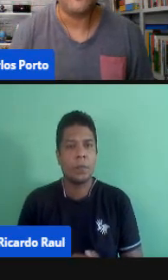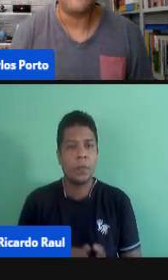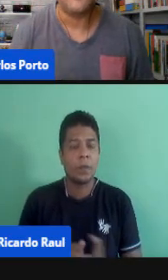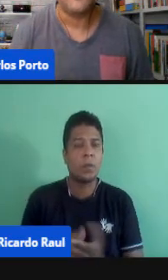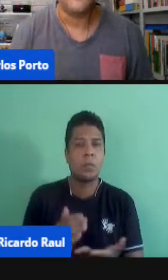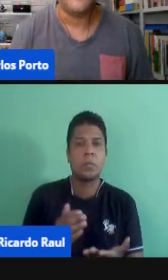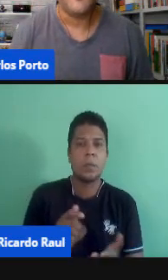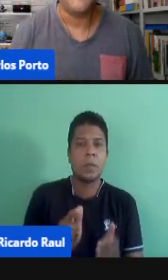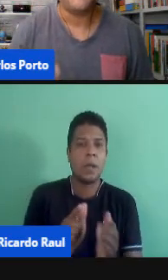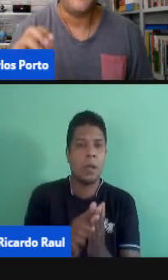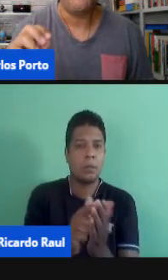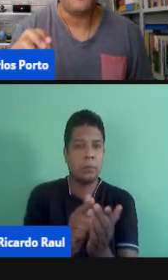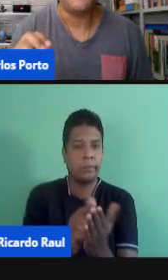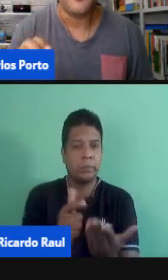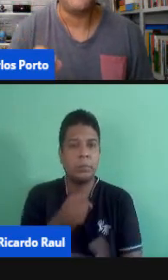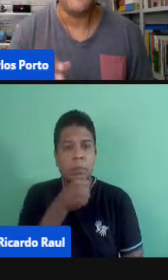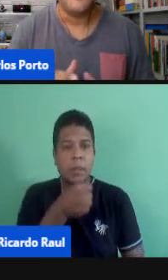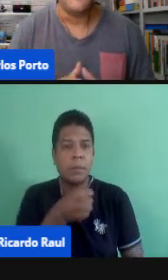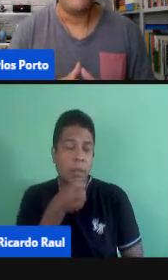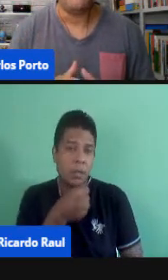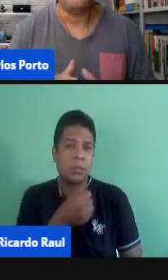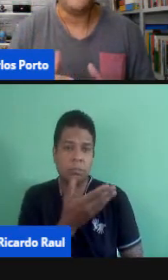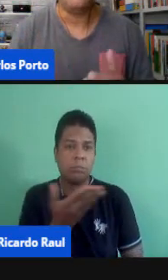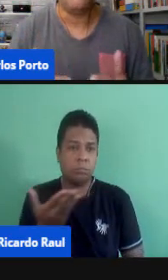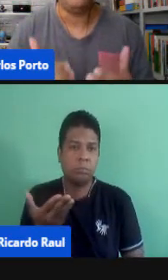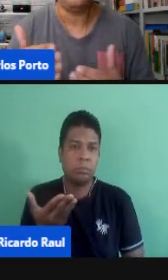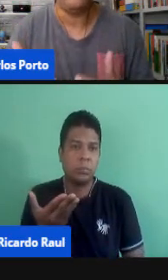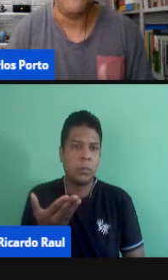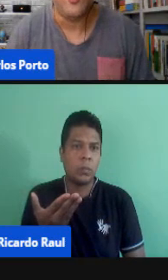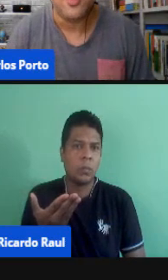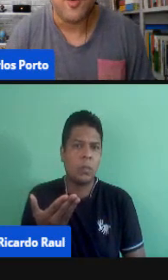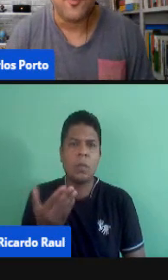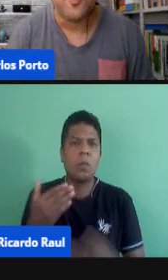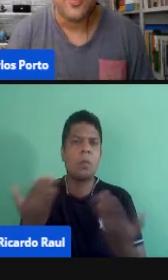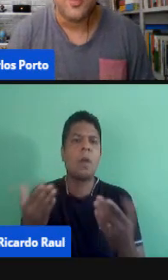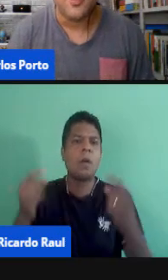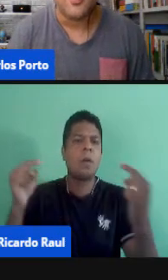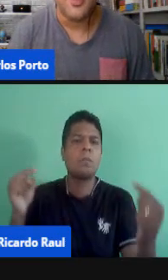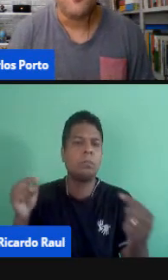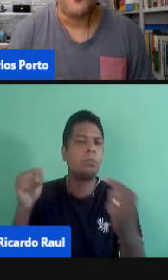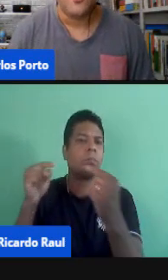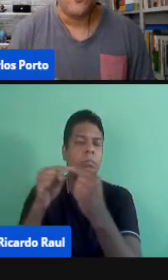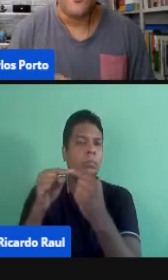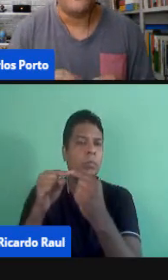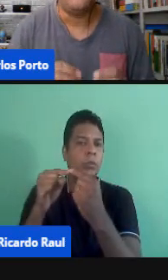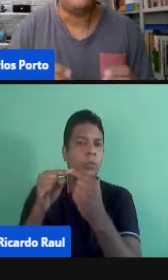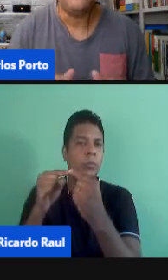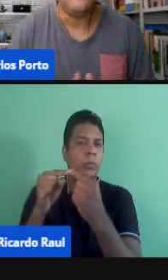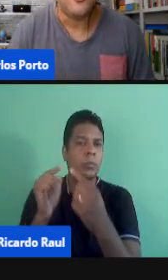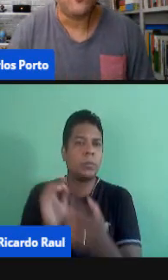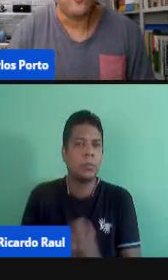reportagem, né? A reportagem. E qual seria esse objetivo, então? né? Uma produção de